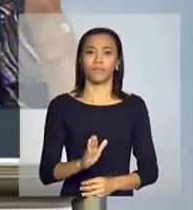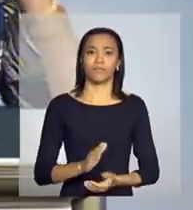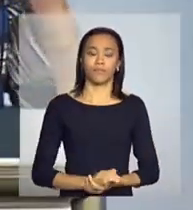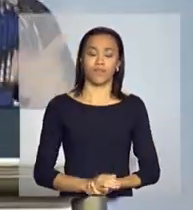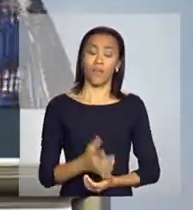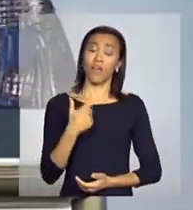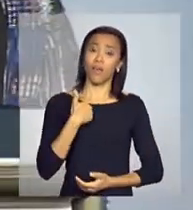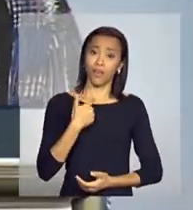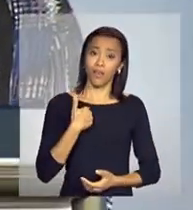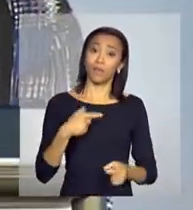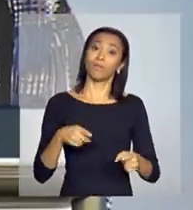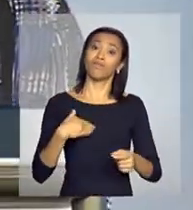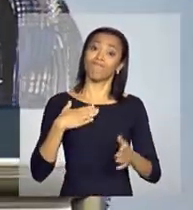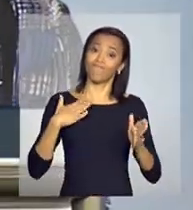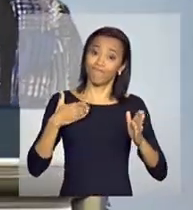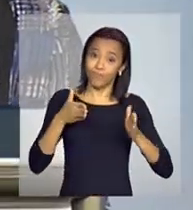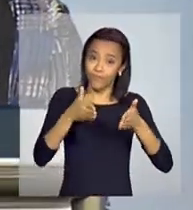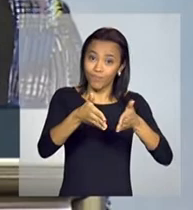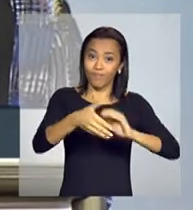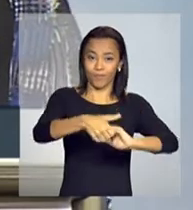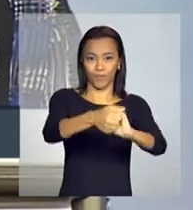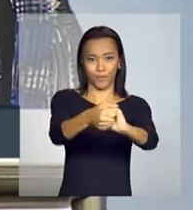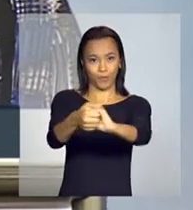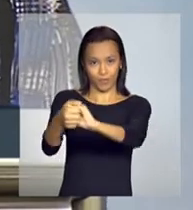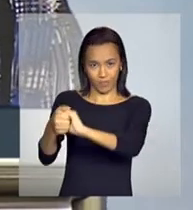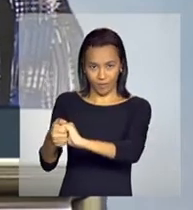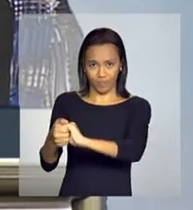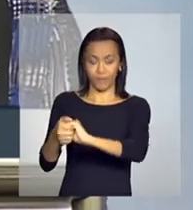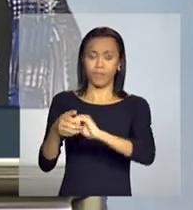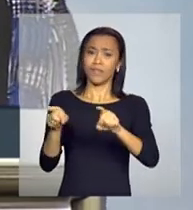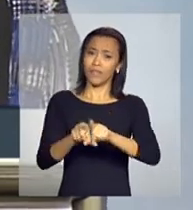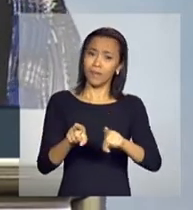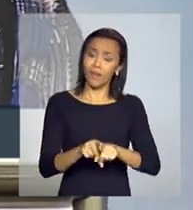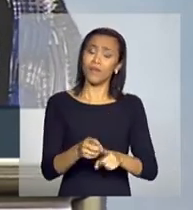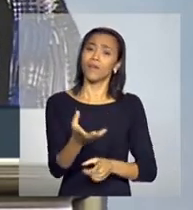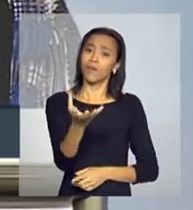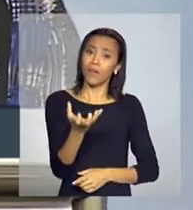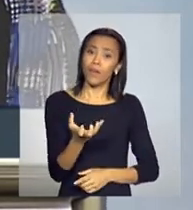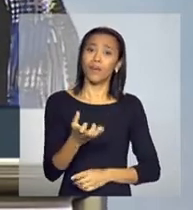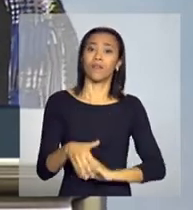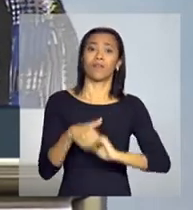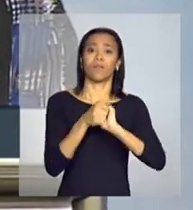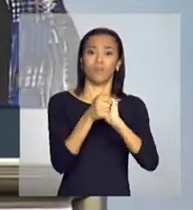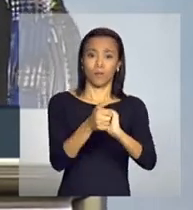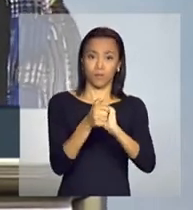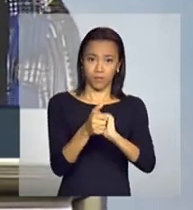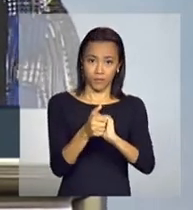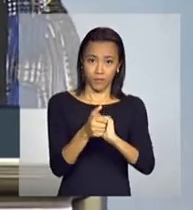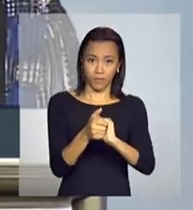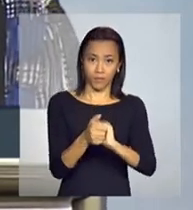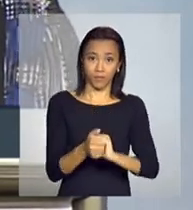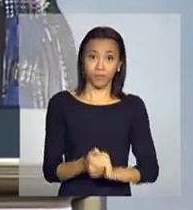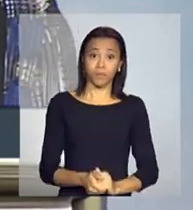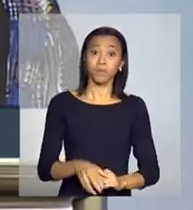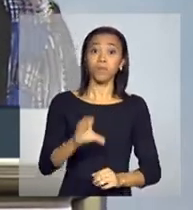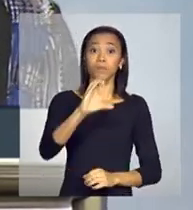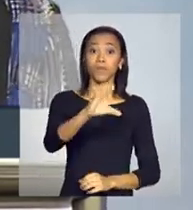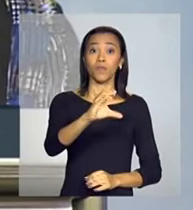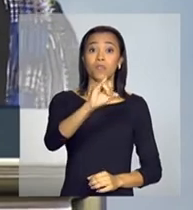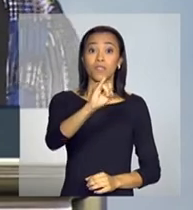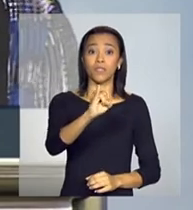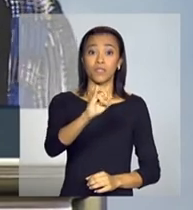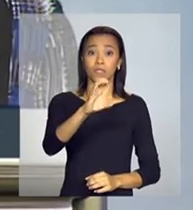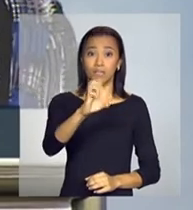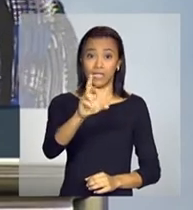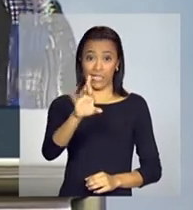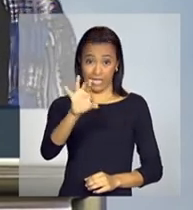eu dirijo o meu cumprimento. E queria também cumprimentar o Cícero de Barros